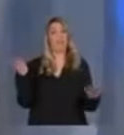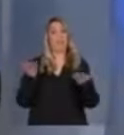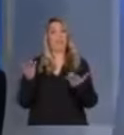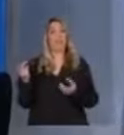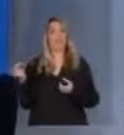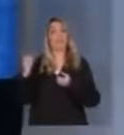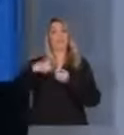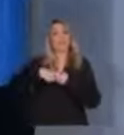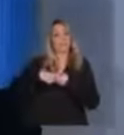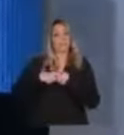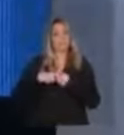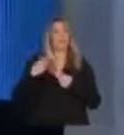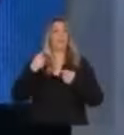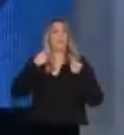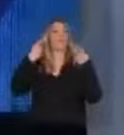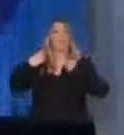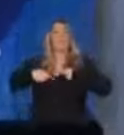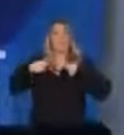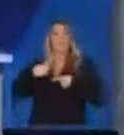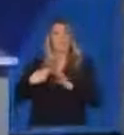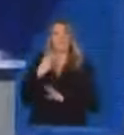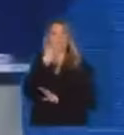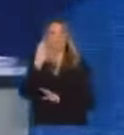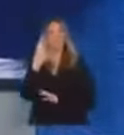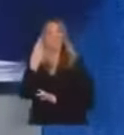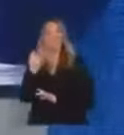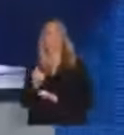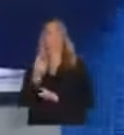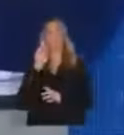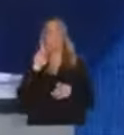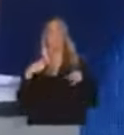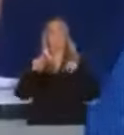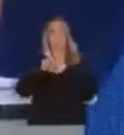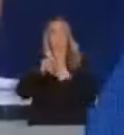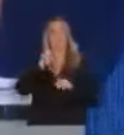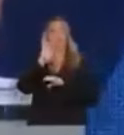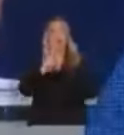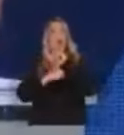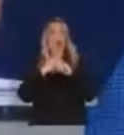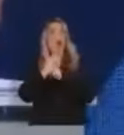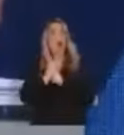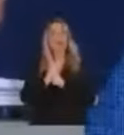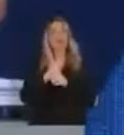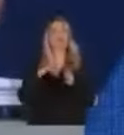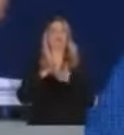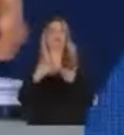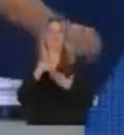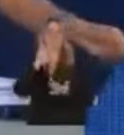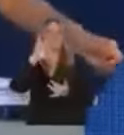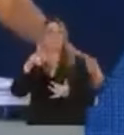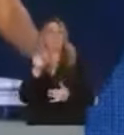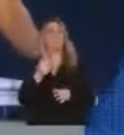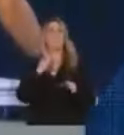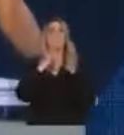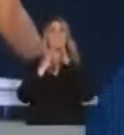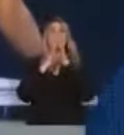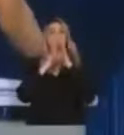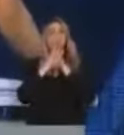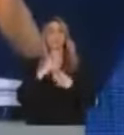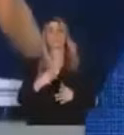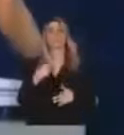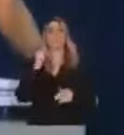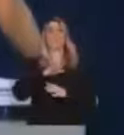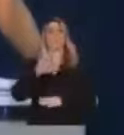com debate Rede TV eleições 2016 em parceria com o portal Wall a revista Veja e o Facebook com os candidatos a prefeito do Rio de